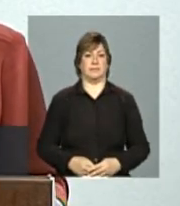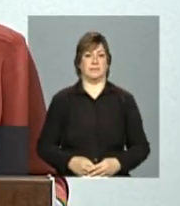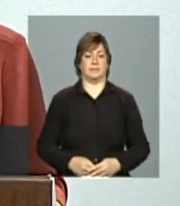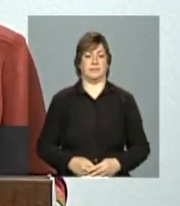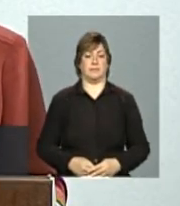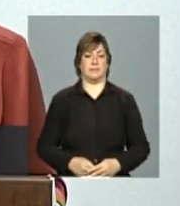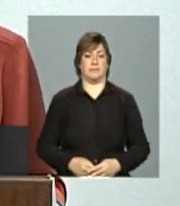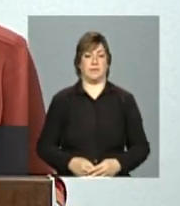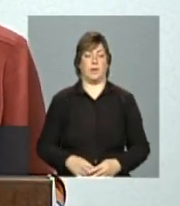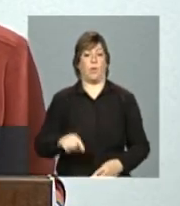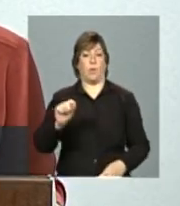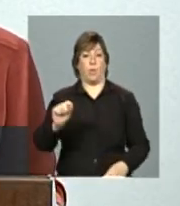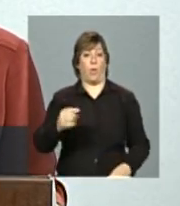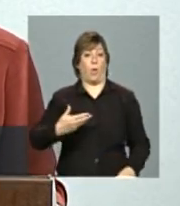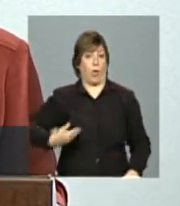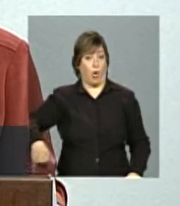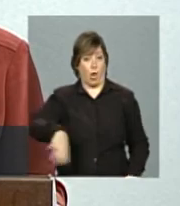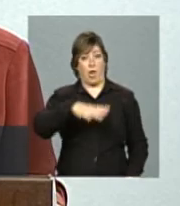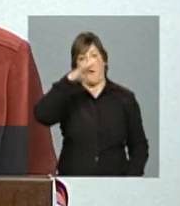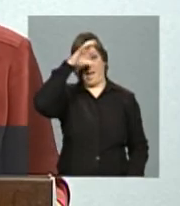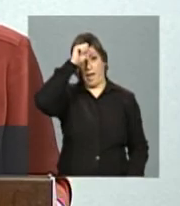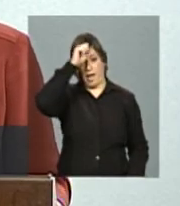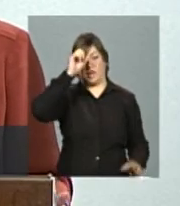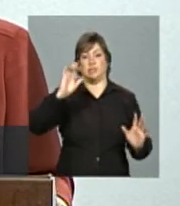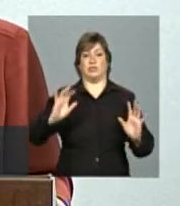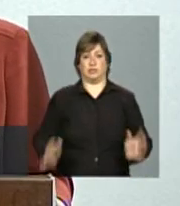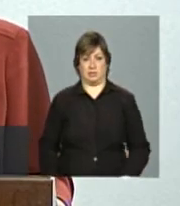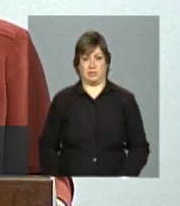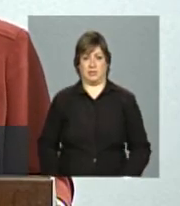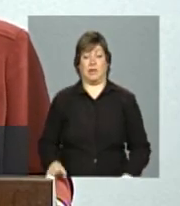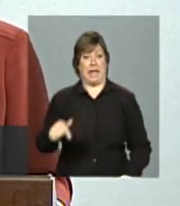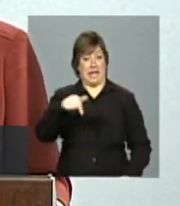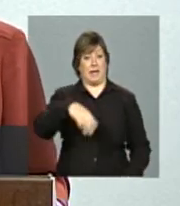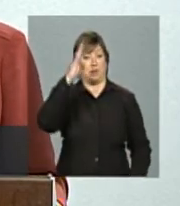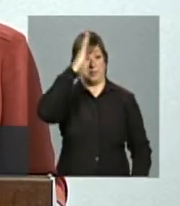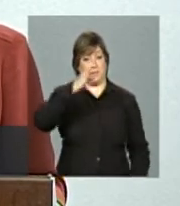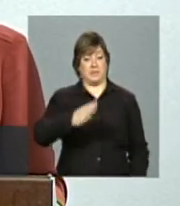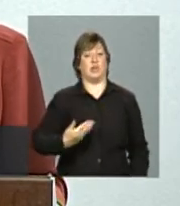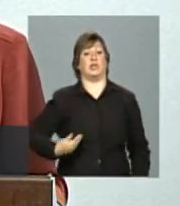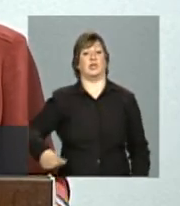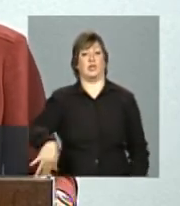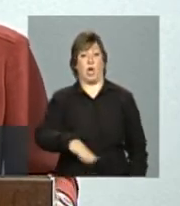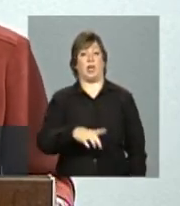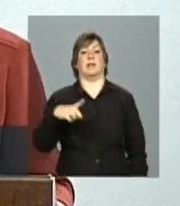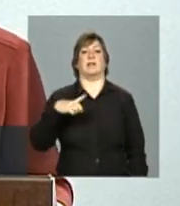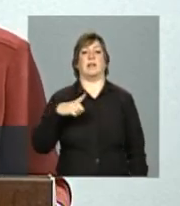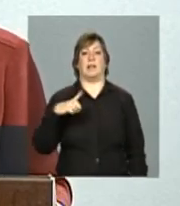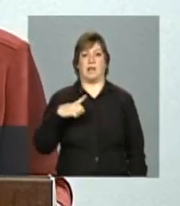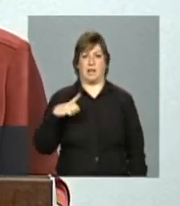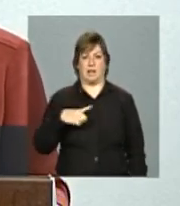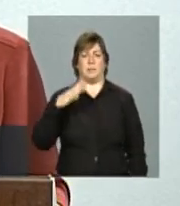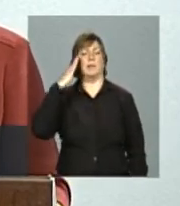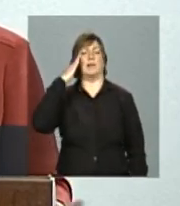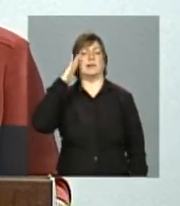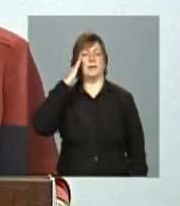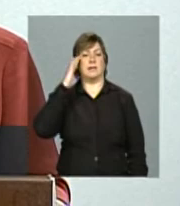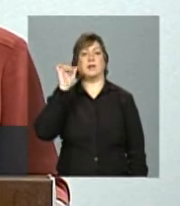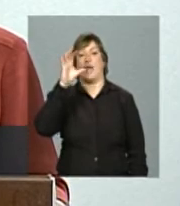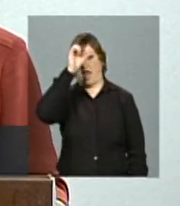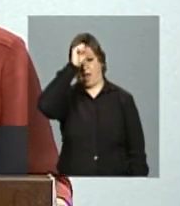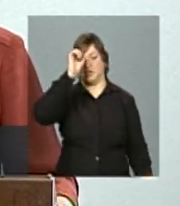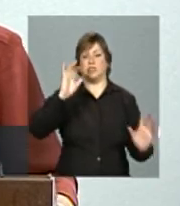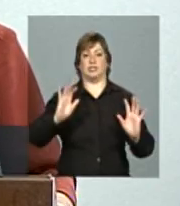Nós aprendemos aqui no Brasil nós temos consciência de que